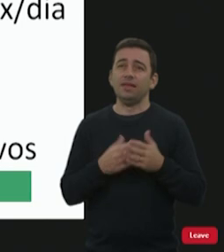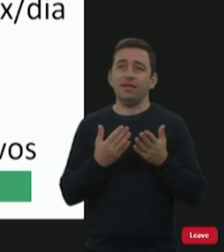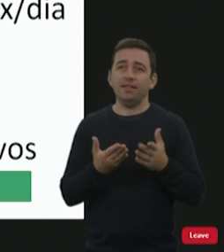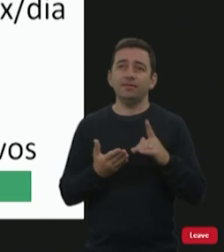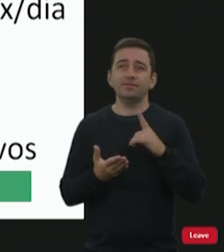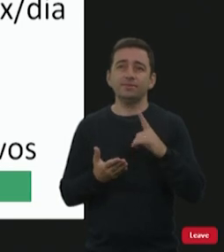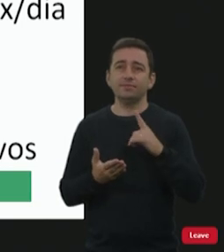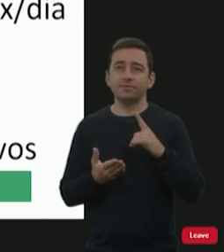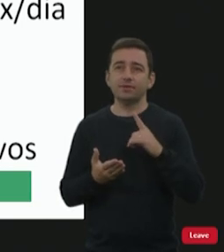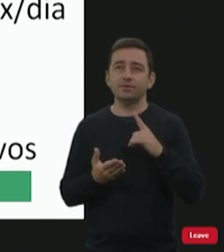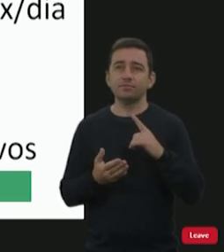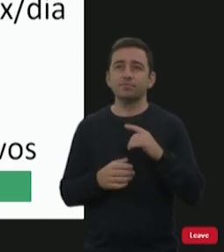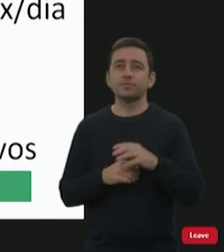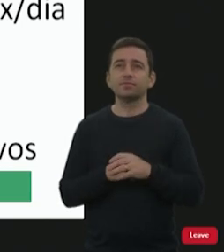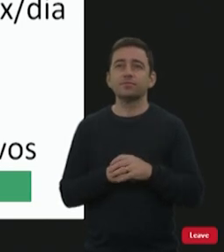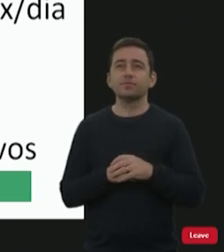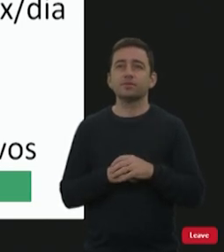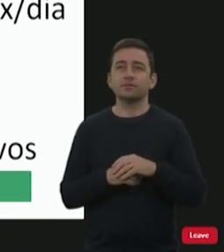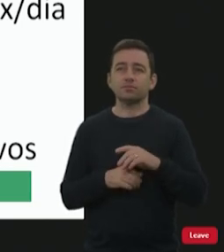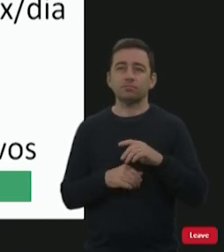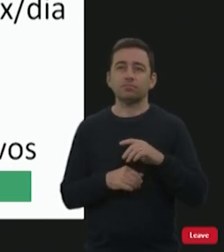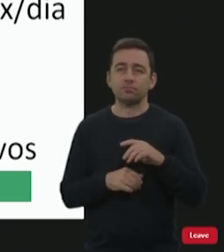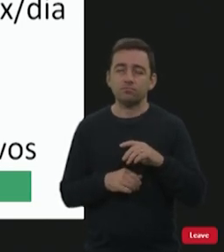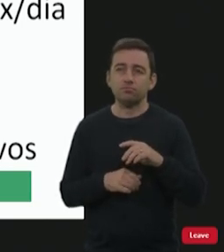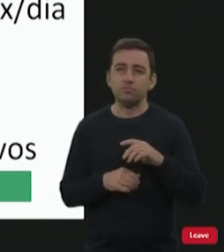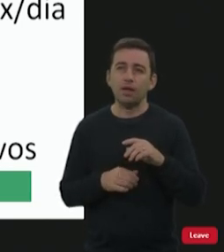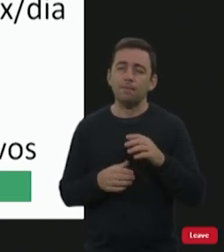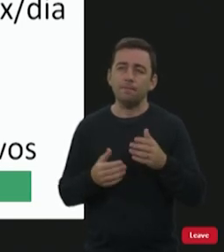uma dislipidemia moderada.